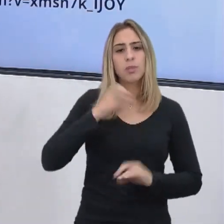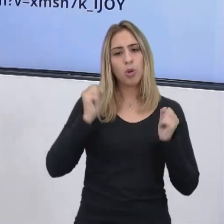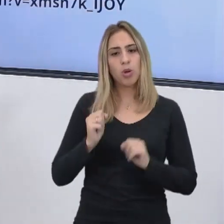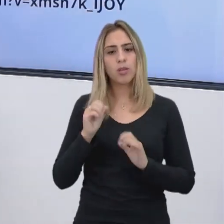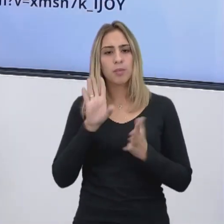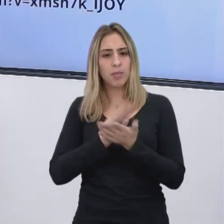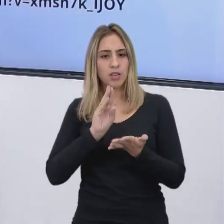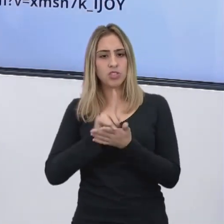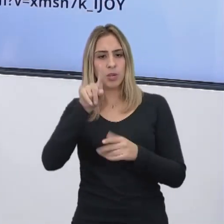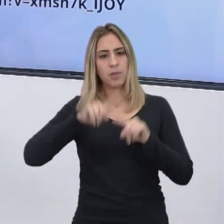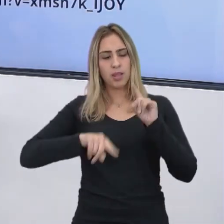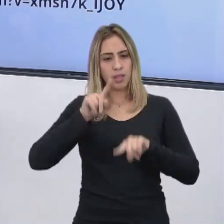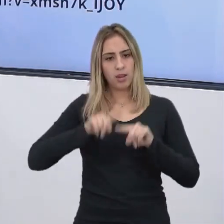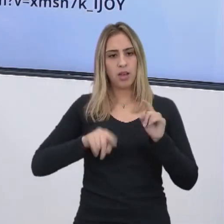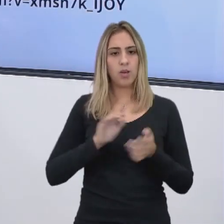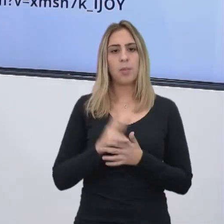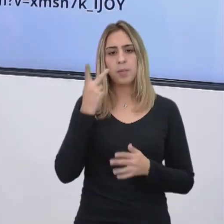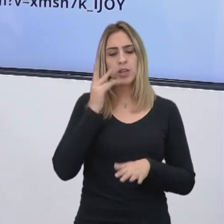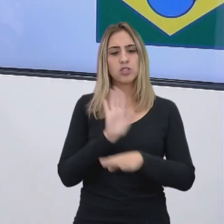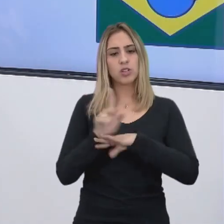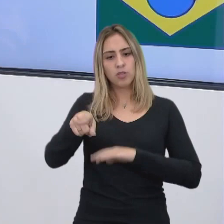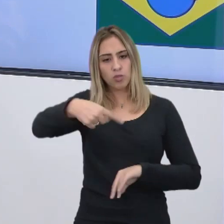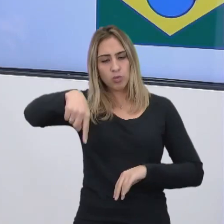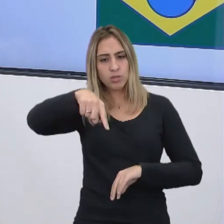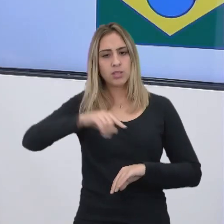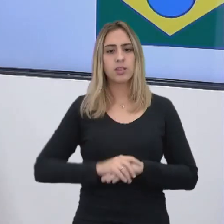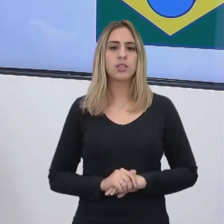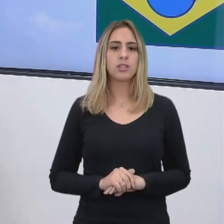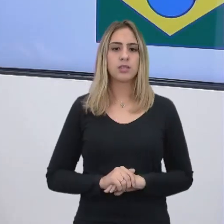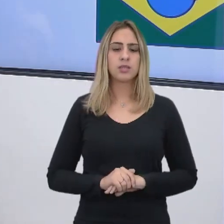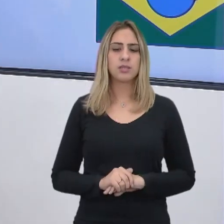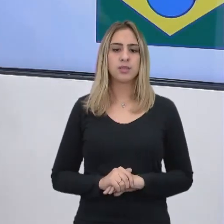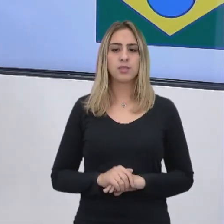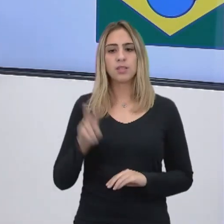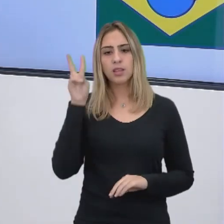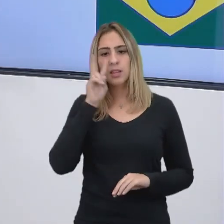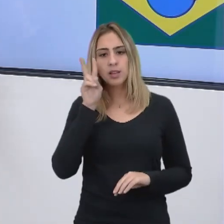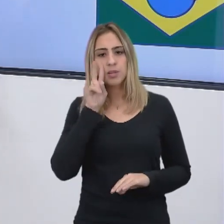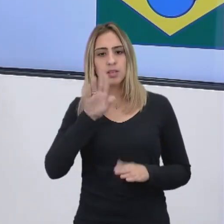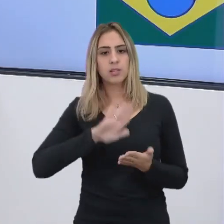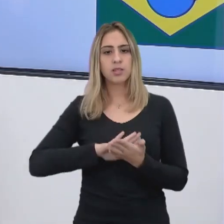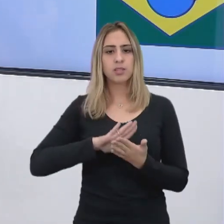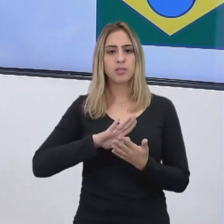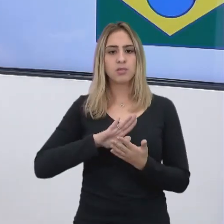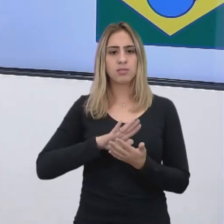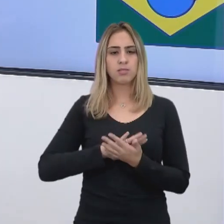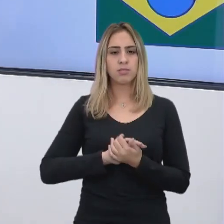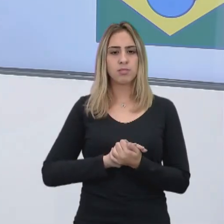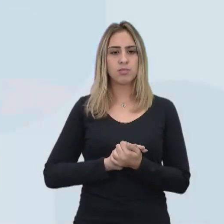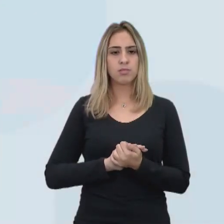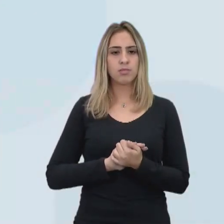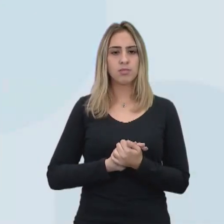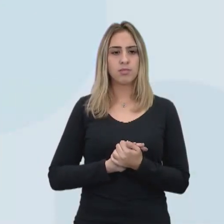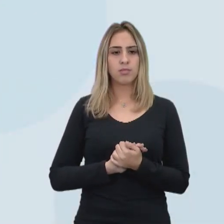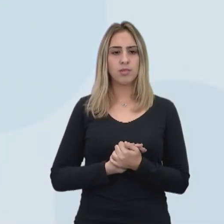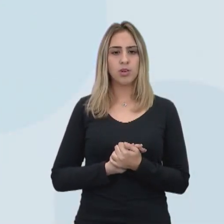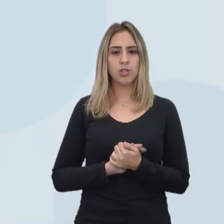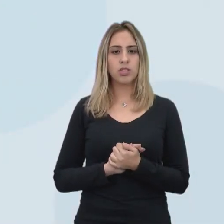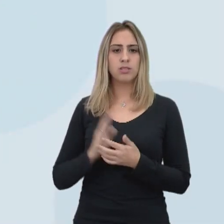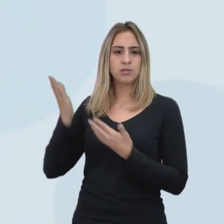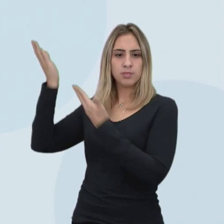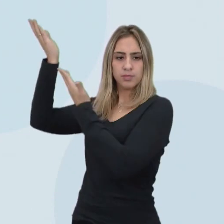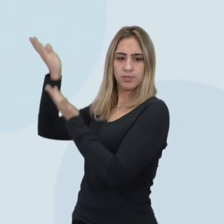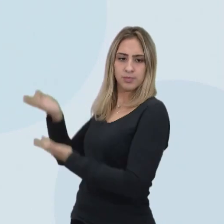podem baixar esse material aí para ajudar vocês, né? Lembrando dos intérpretes do Brasil, tem as aulas completas sobre